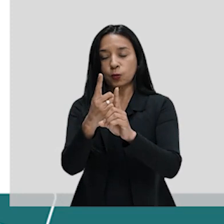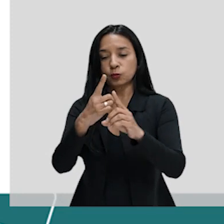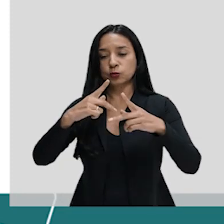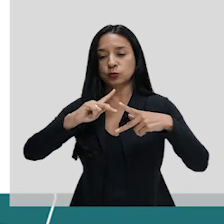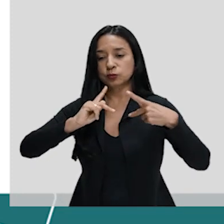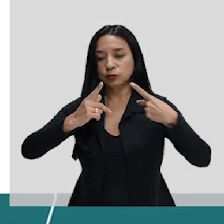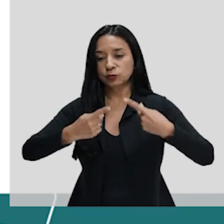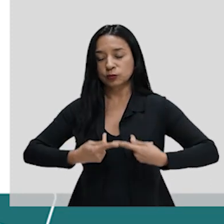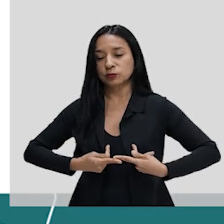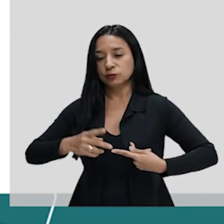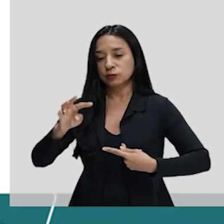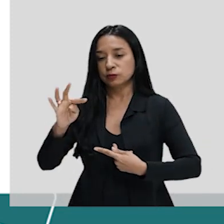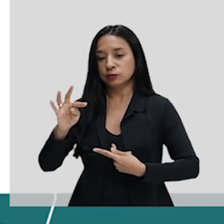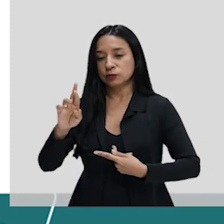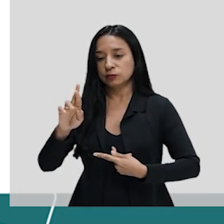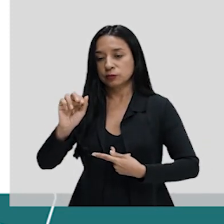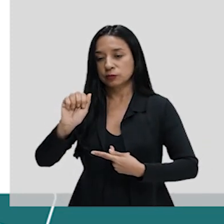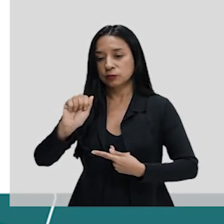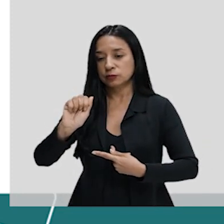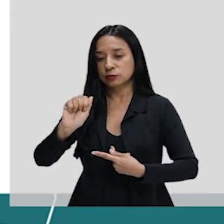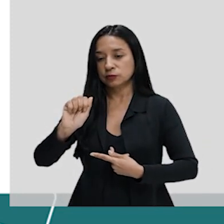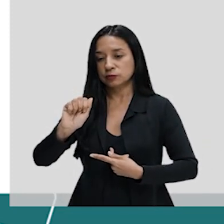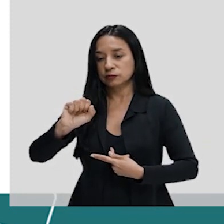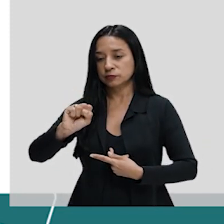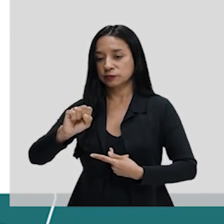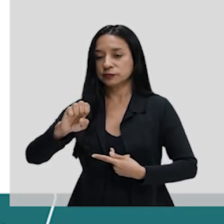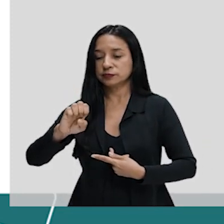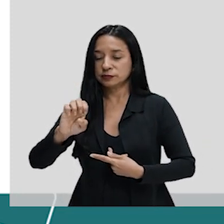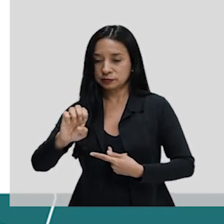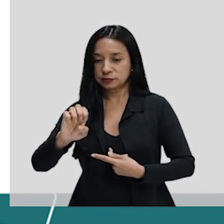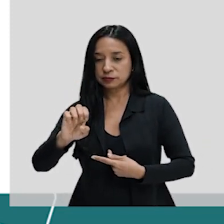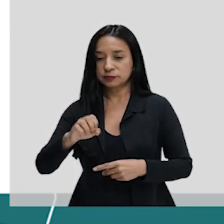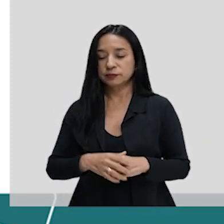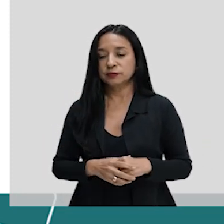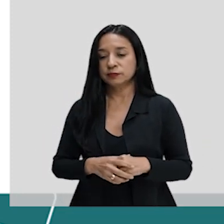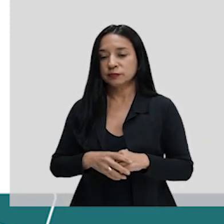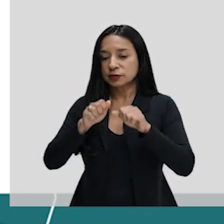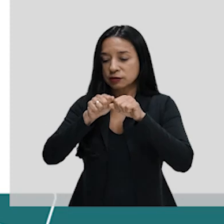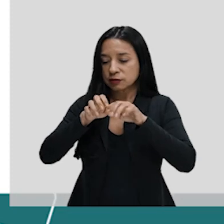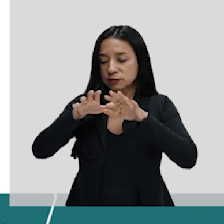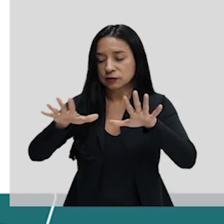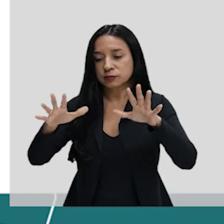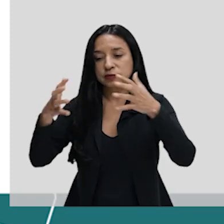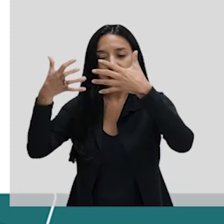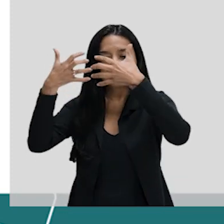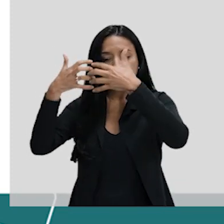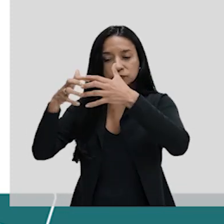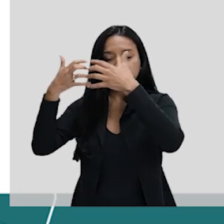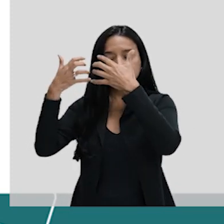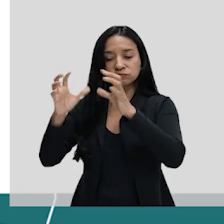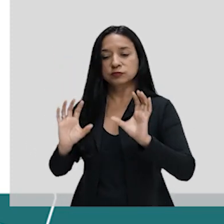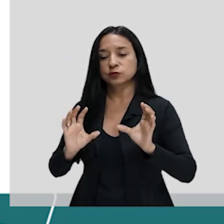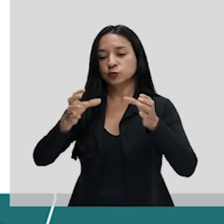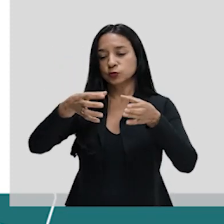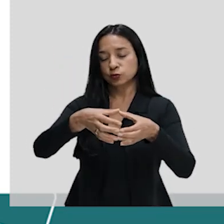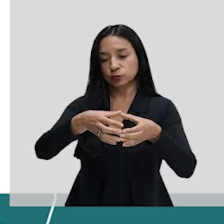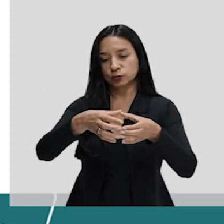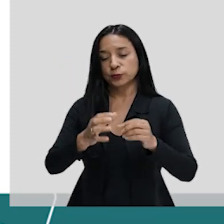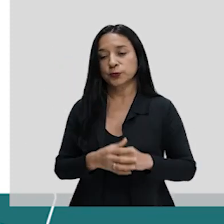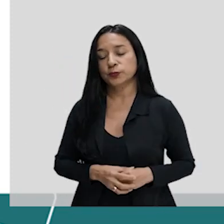eu falava dessa questão da transcendência, o indivíduo entrar num certo estado de transe. Quando